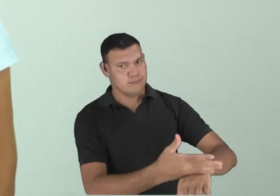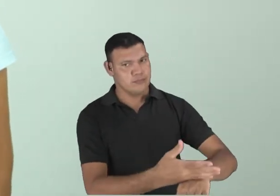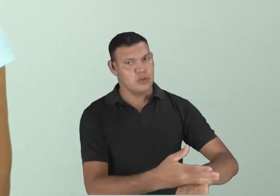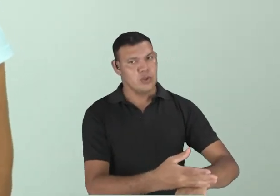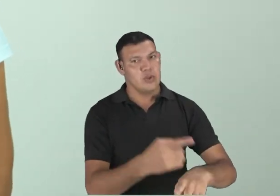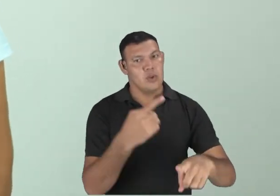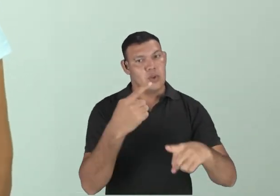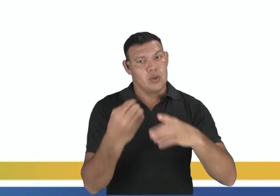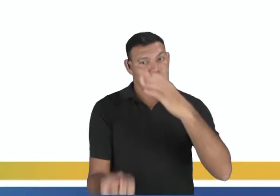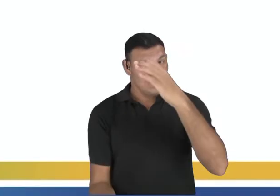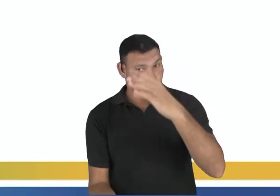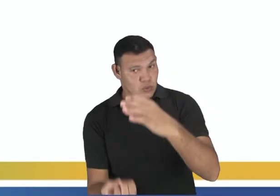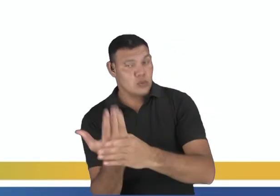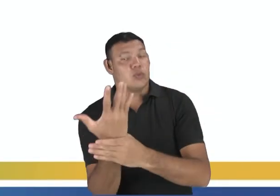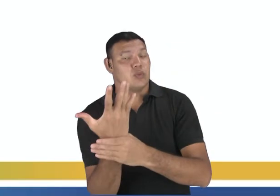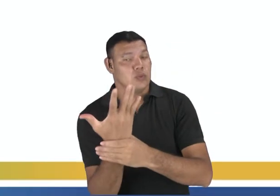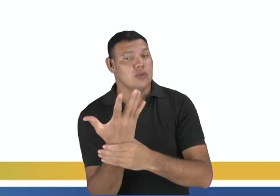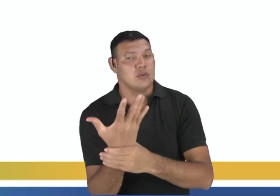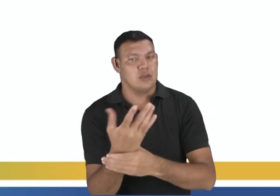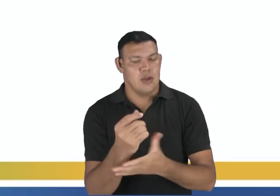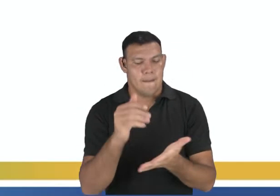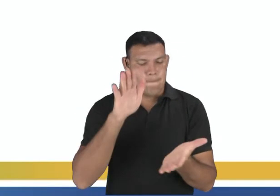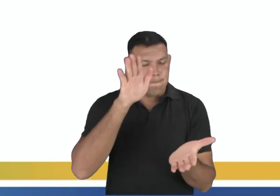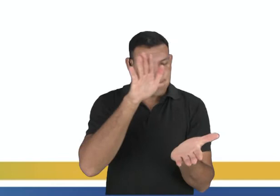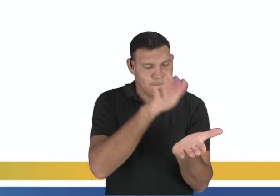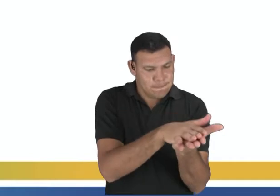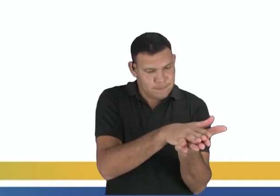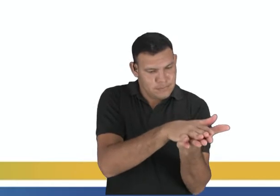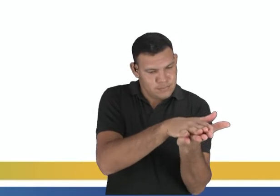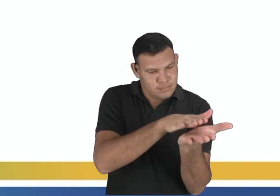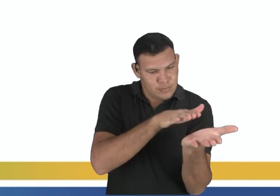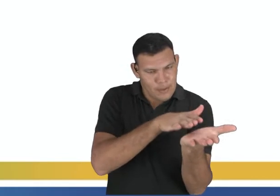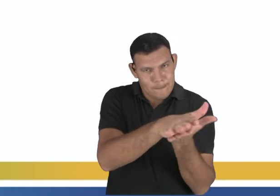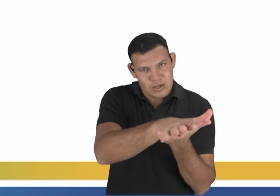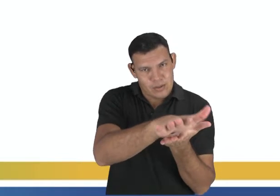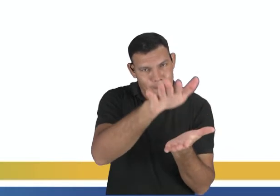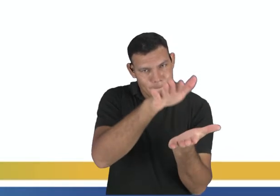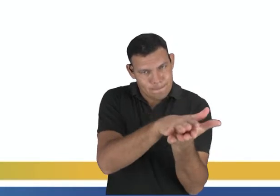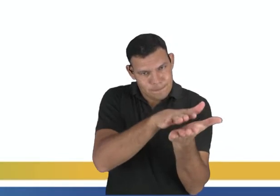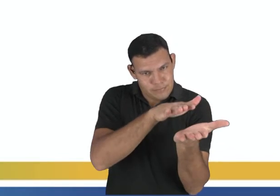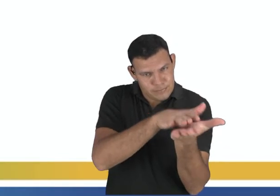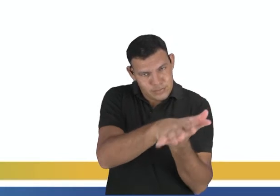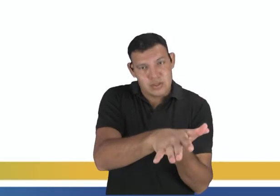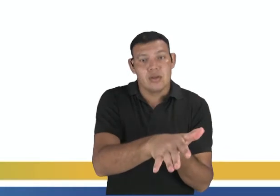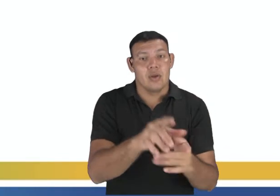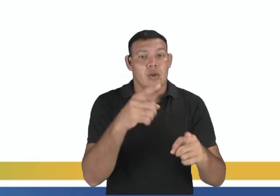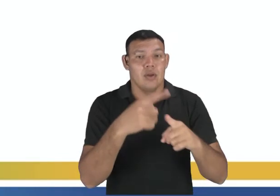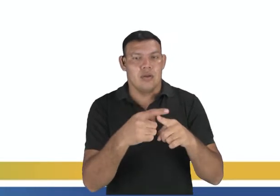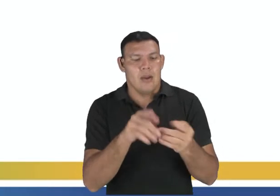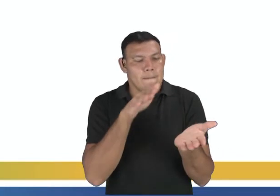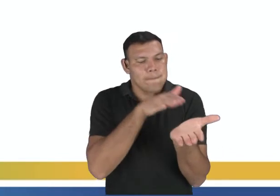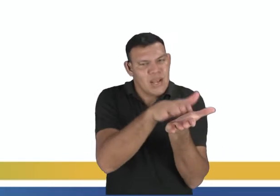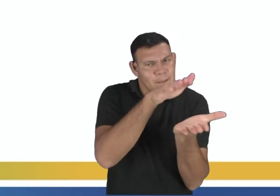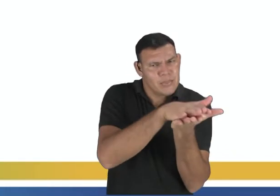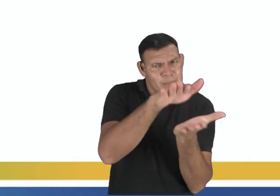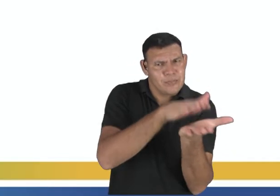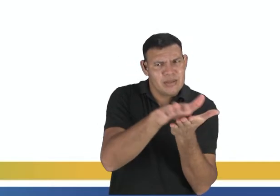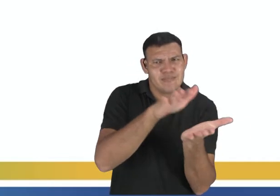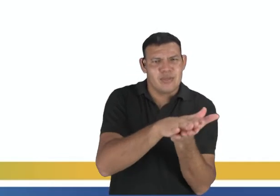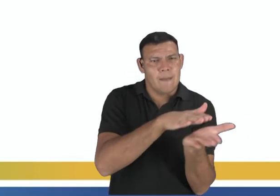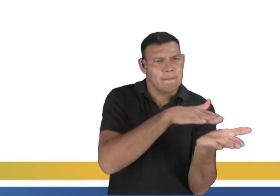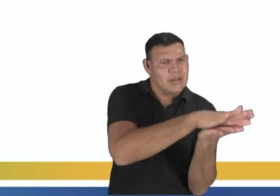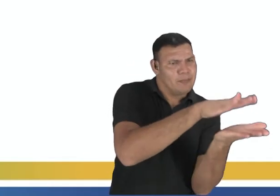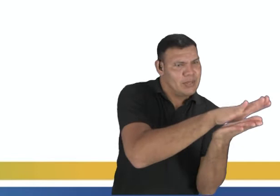partir da invenção da imprensa, por volta de 1450. Isso tornou possível o quê? A reprodução rápida de